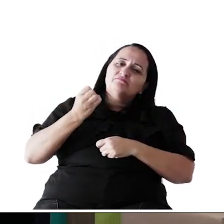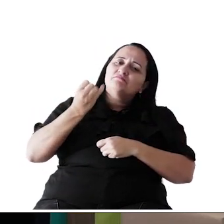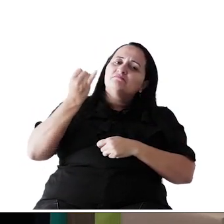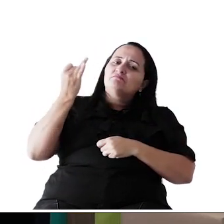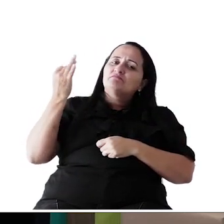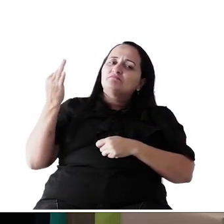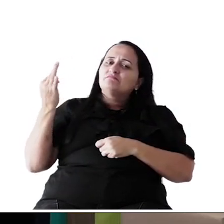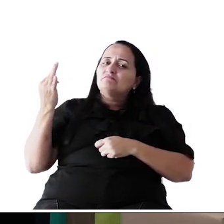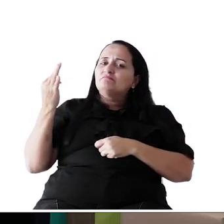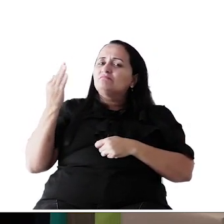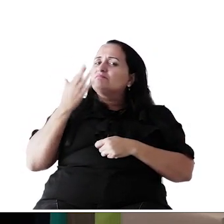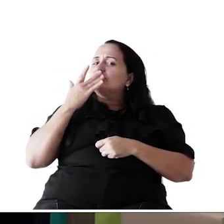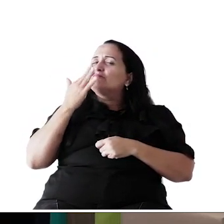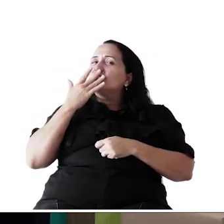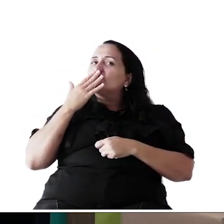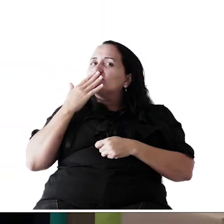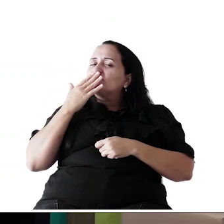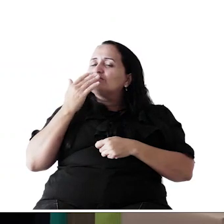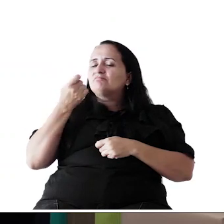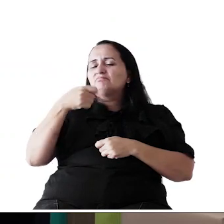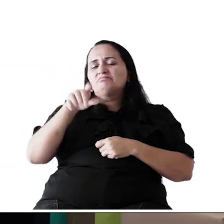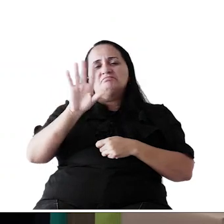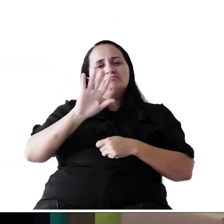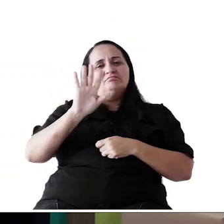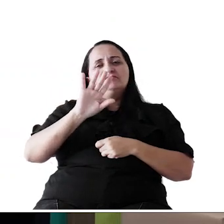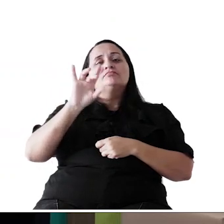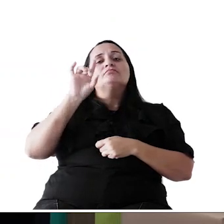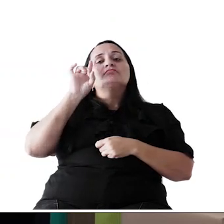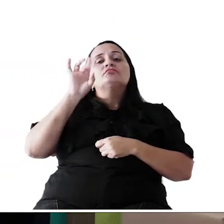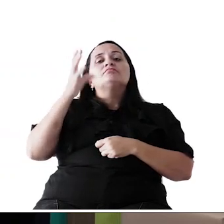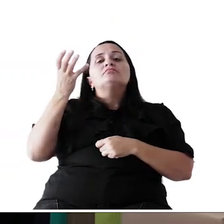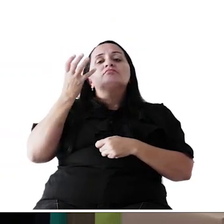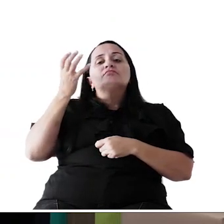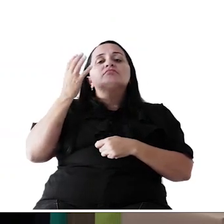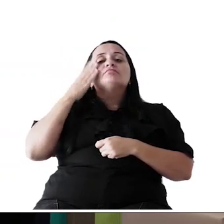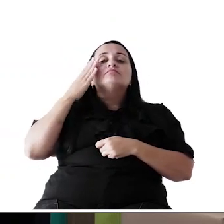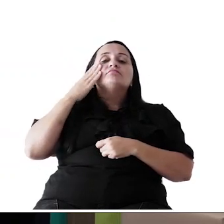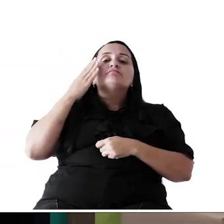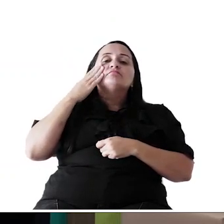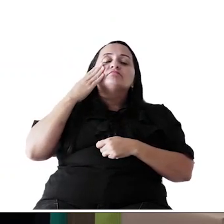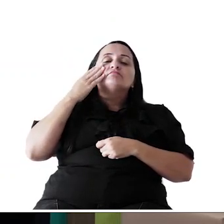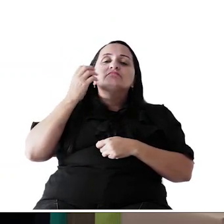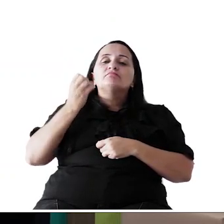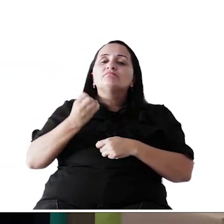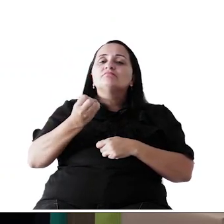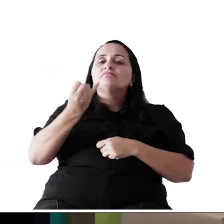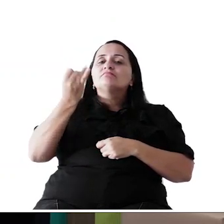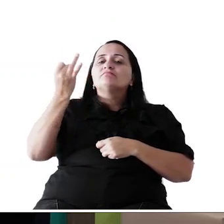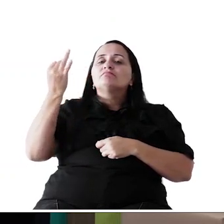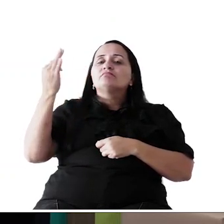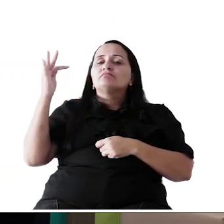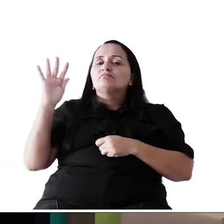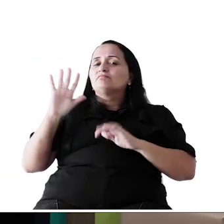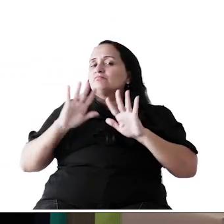as outras bolas de Luan? Não. Ele só disse que são bolas,